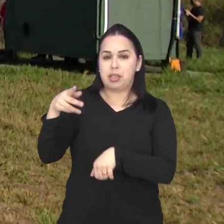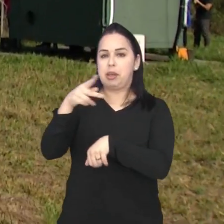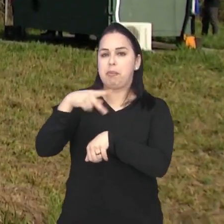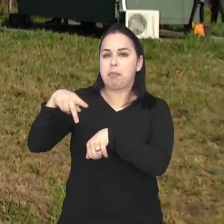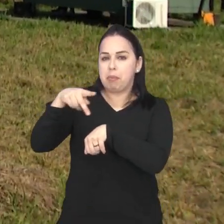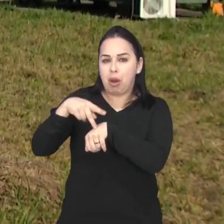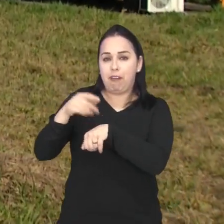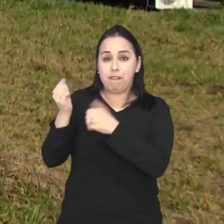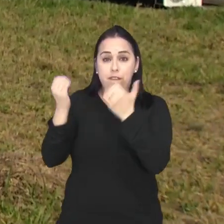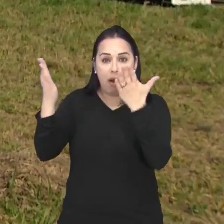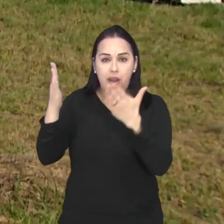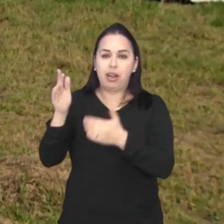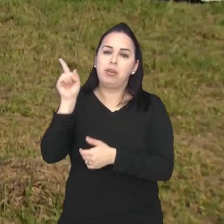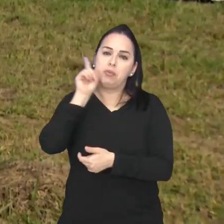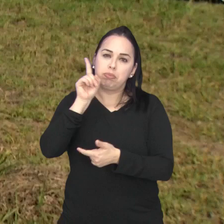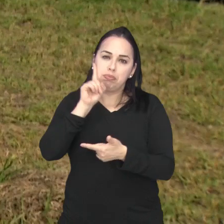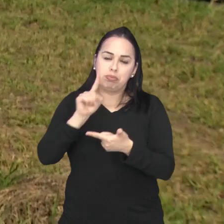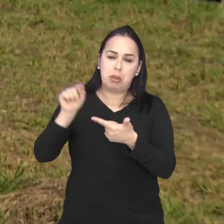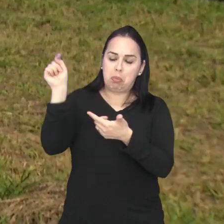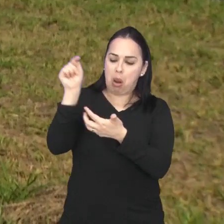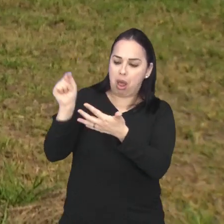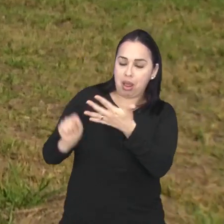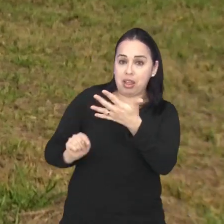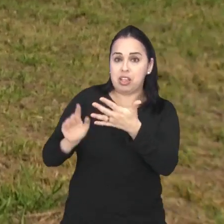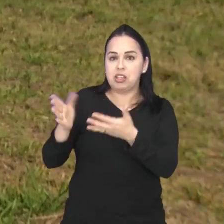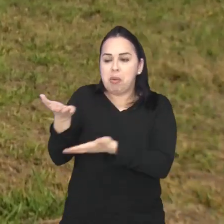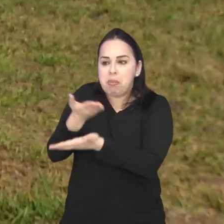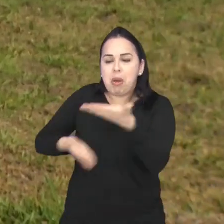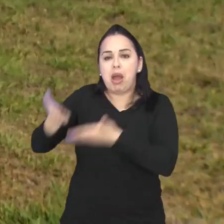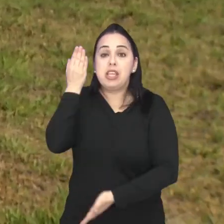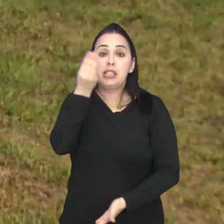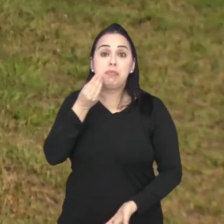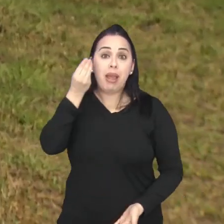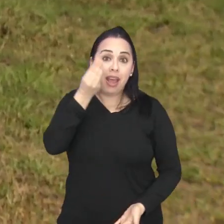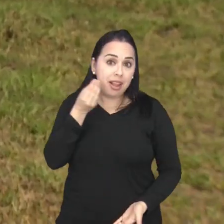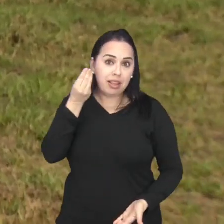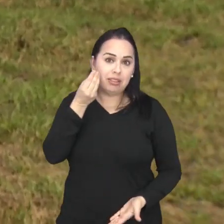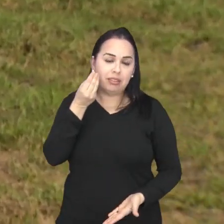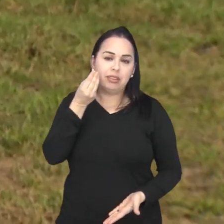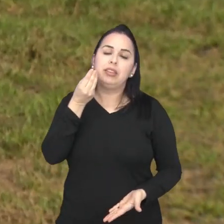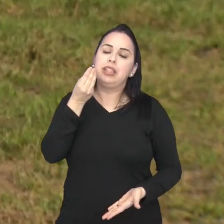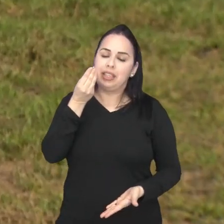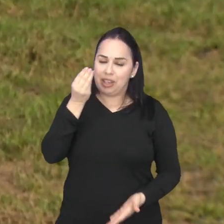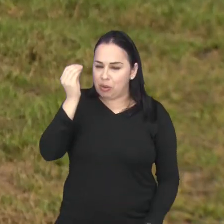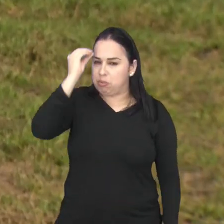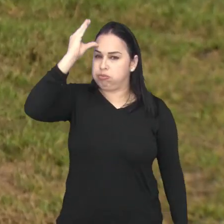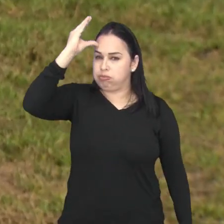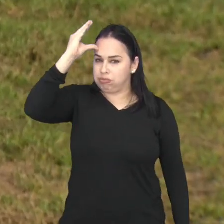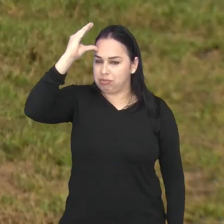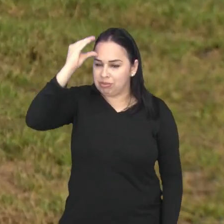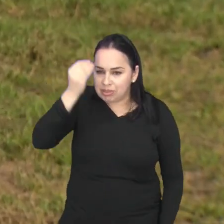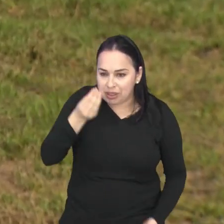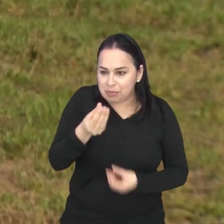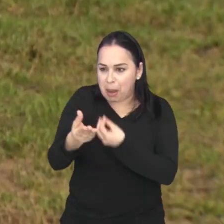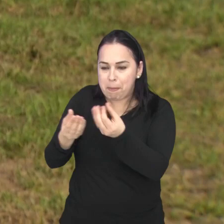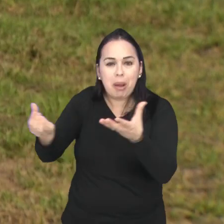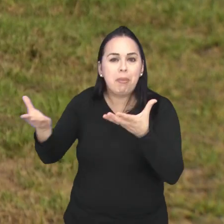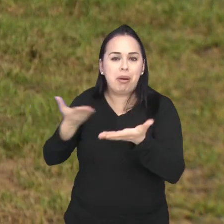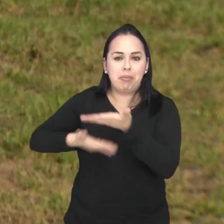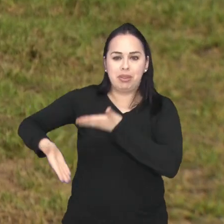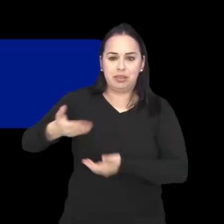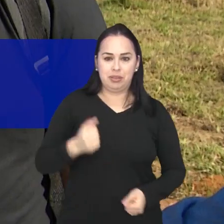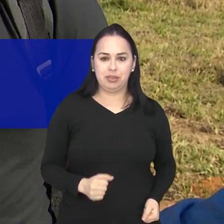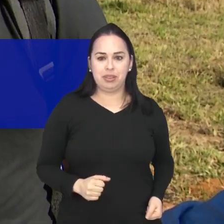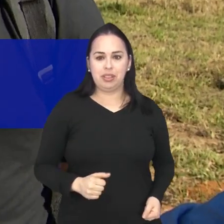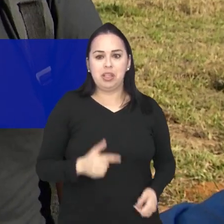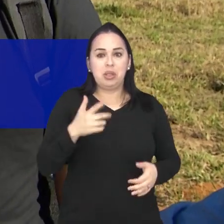países, como Uganda, Estados Unidos, Brasil, pudessem trocar experiências e, principalmente, compartilhar conhecimento sobre o setor